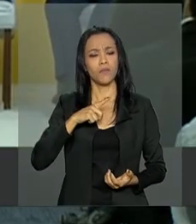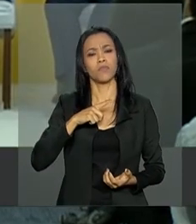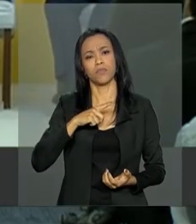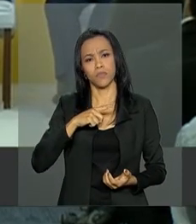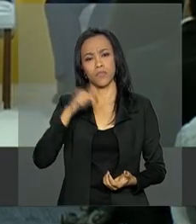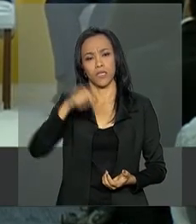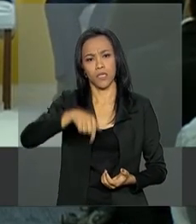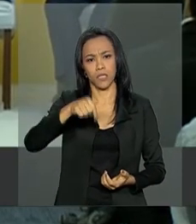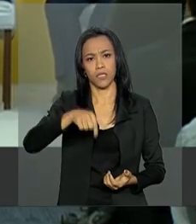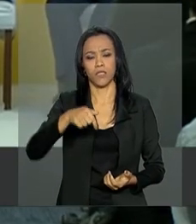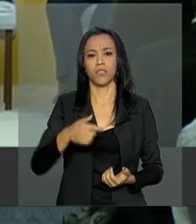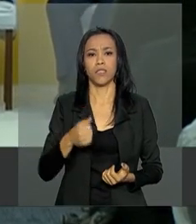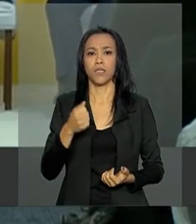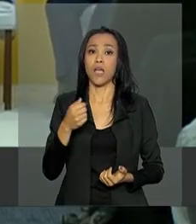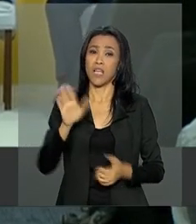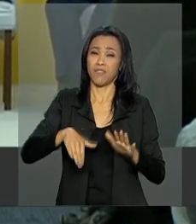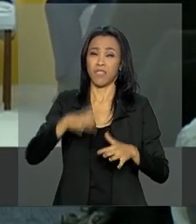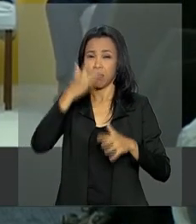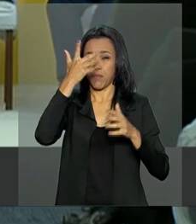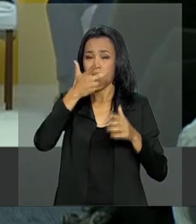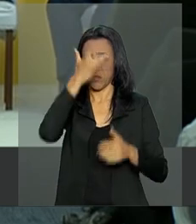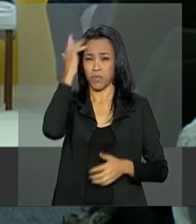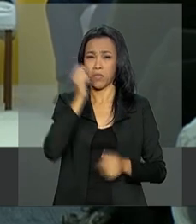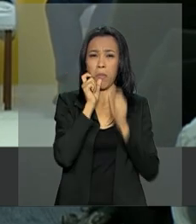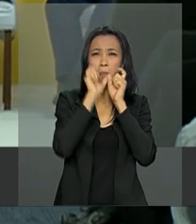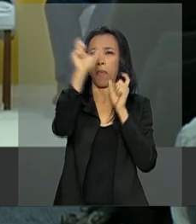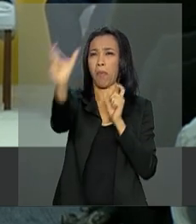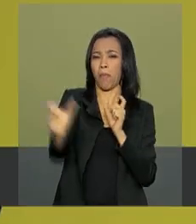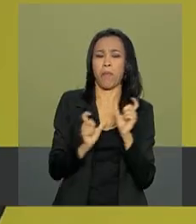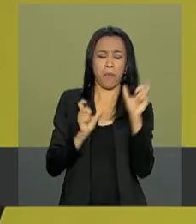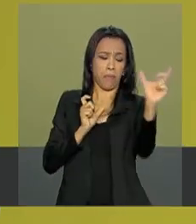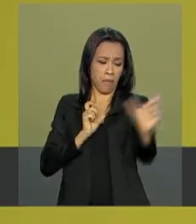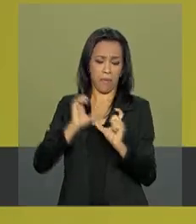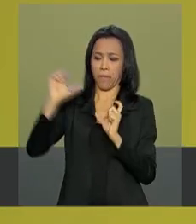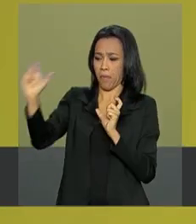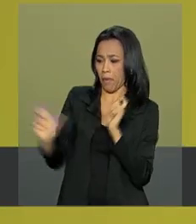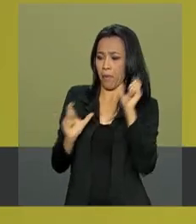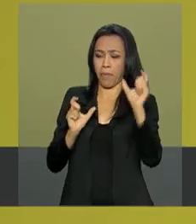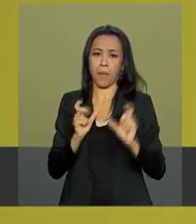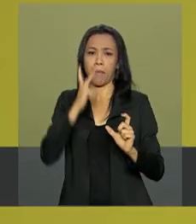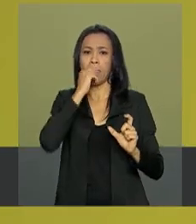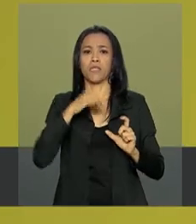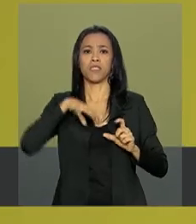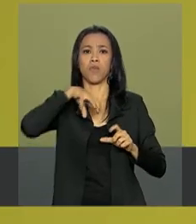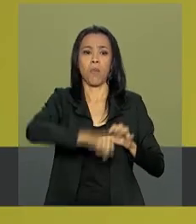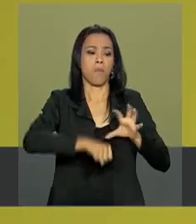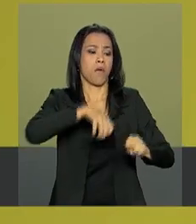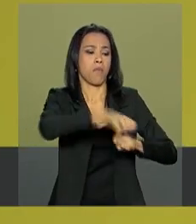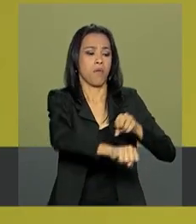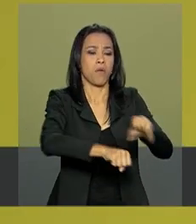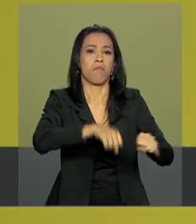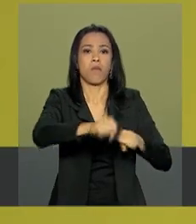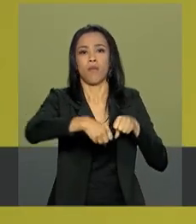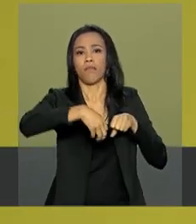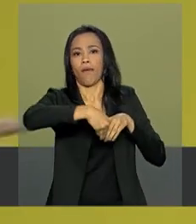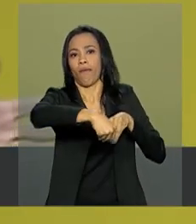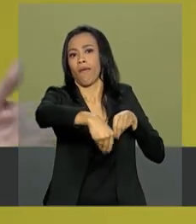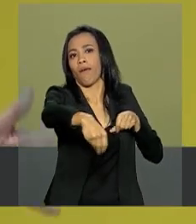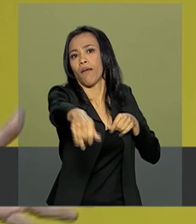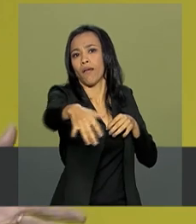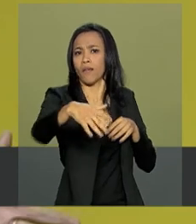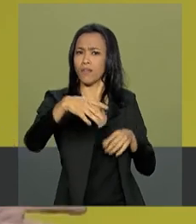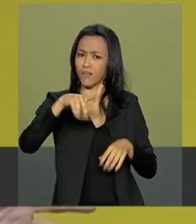É incrível, muitas vezes nós sofremos críticas que nós estamos invadindo áreas ou não permitindo isto, aquilo. Nós temos